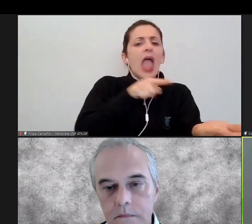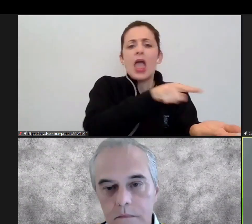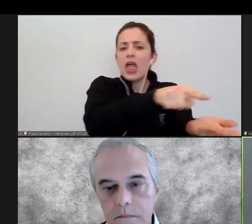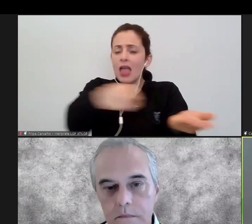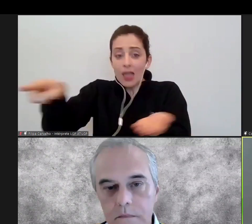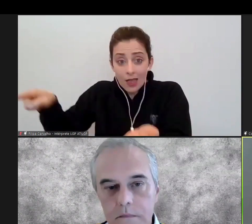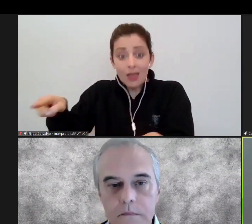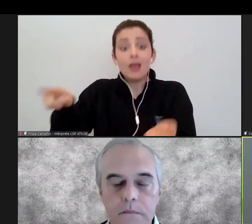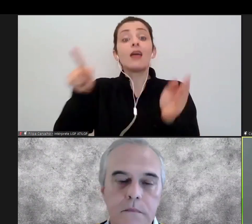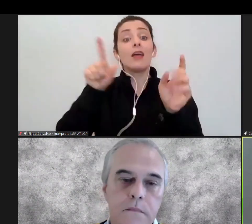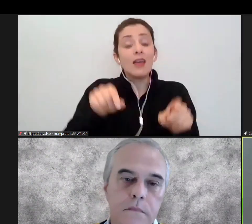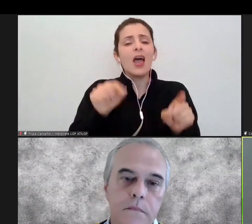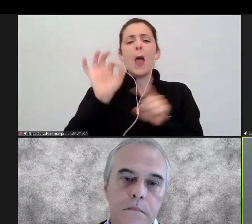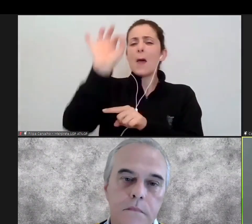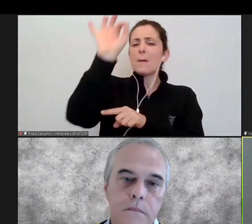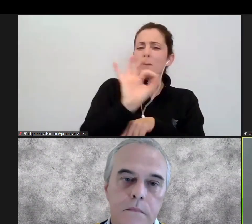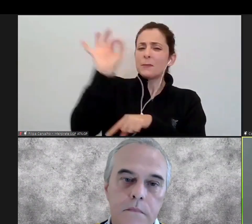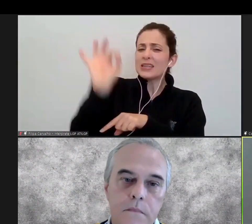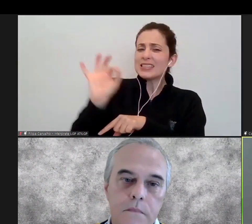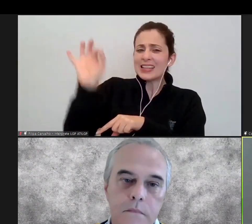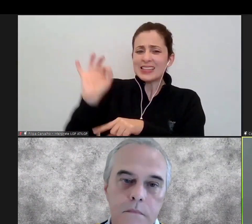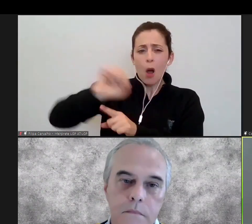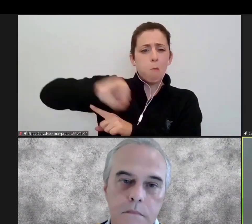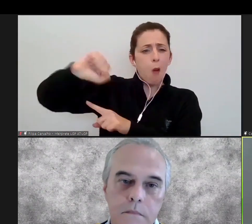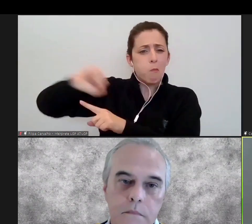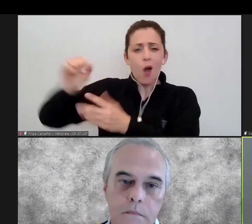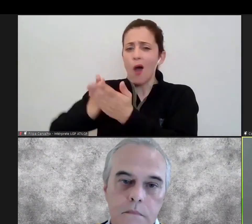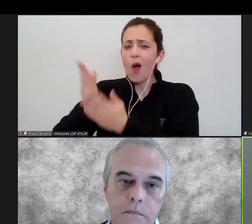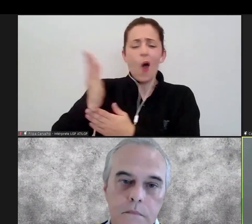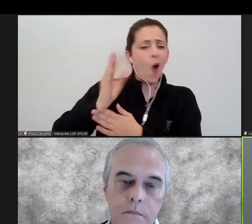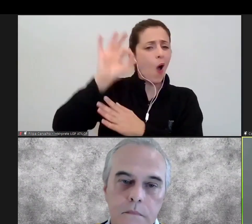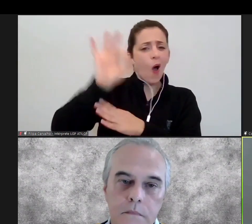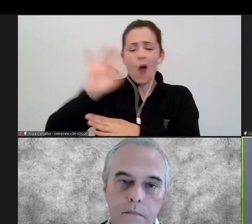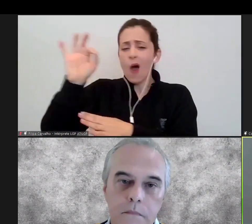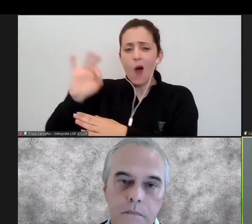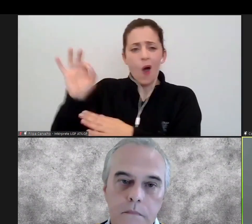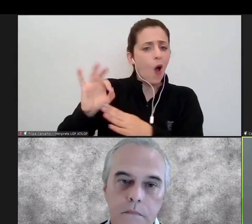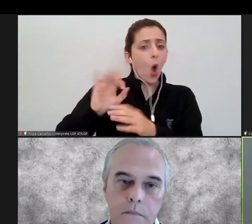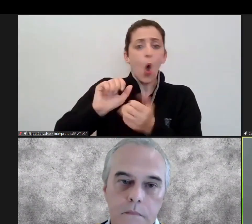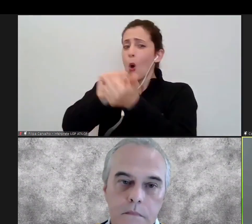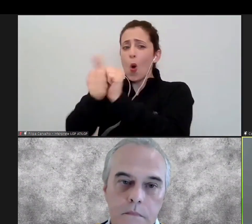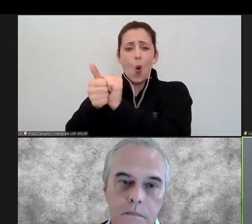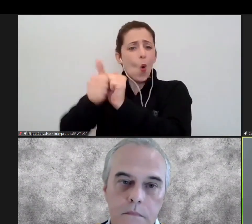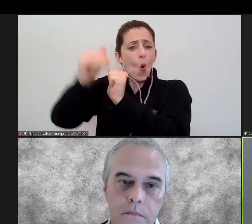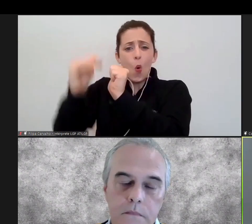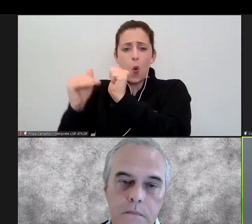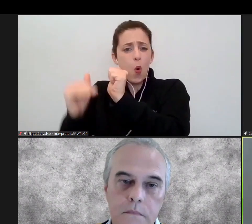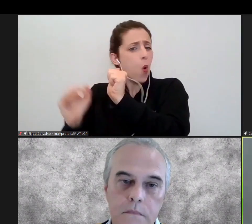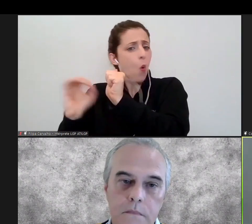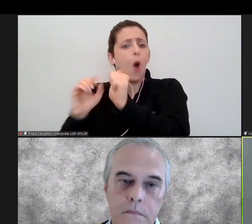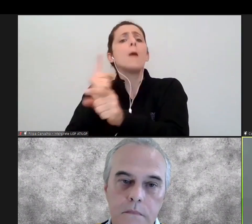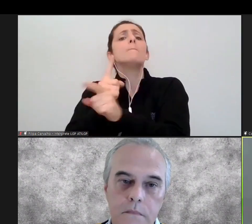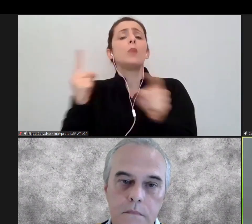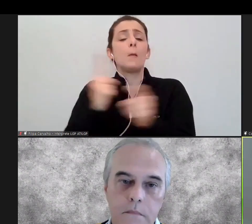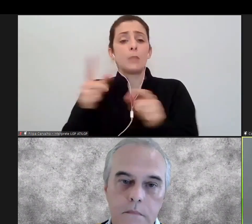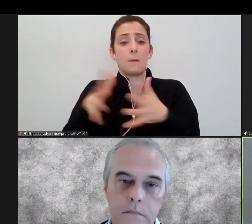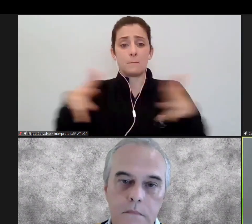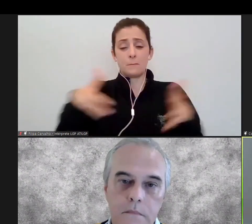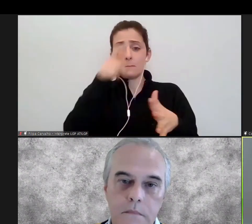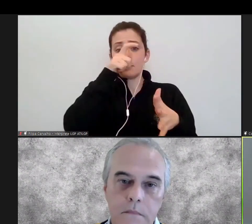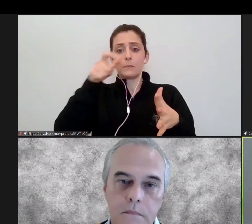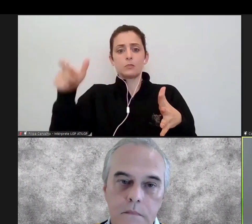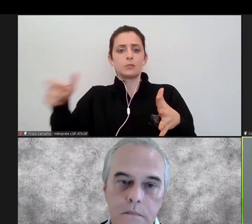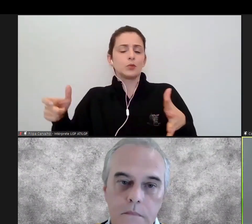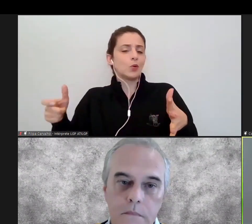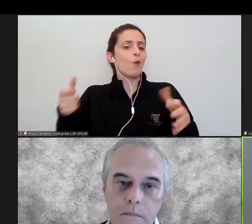estas percentagens depois também não mudam, mantemos-nos sempre aqui no limiar, porque na realidade há muitas pessoas que estão na sua totalidade barradas